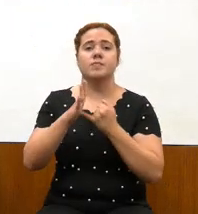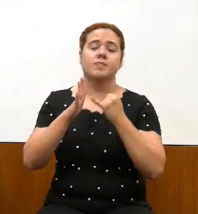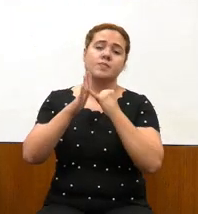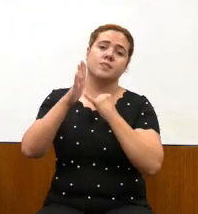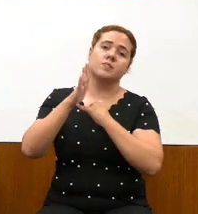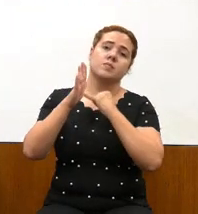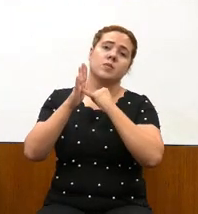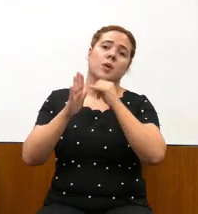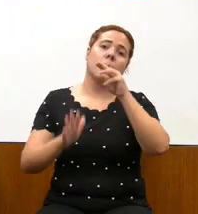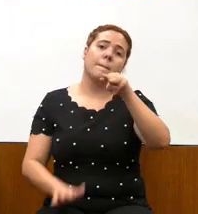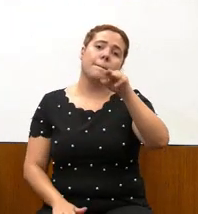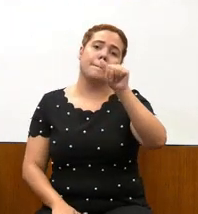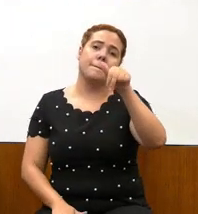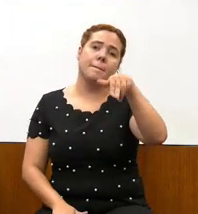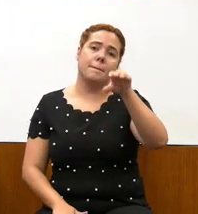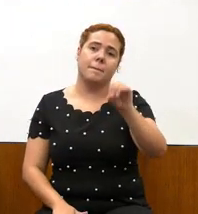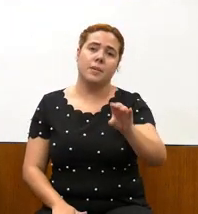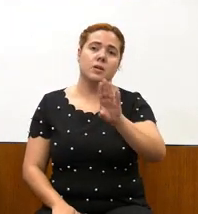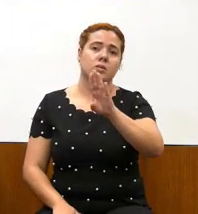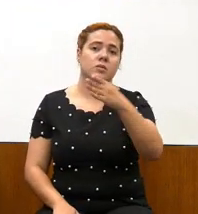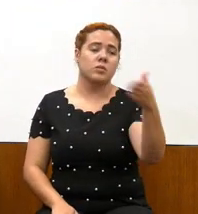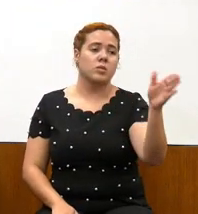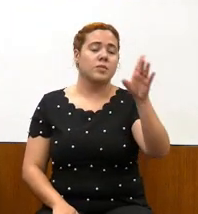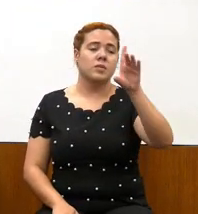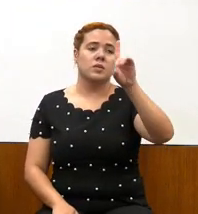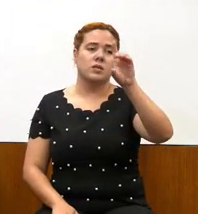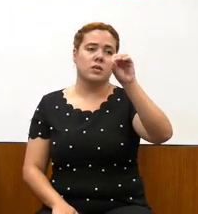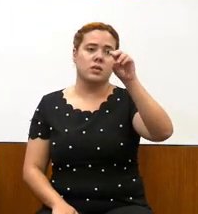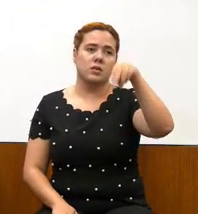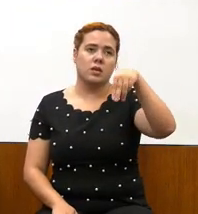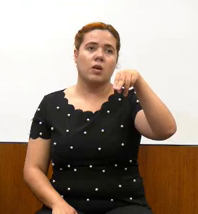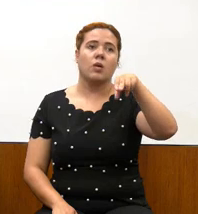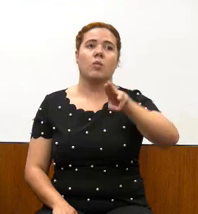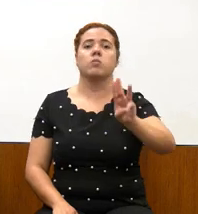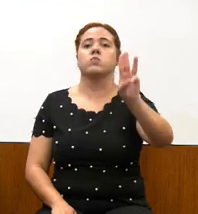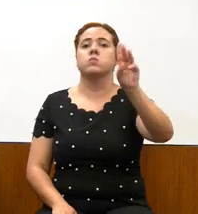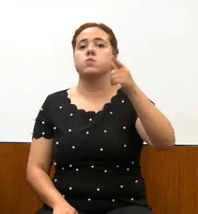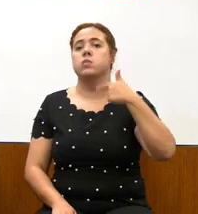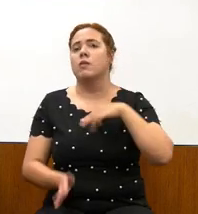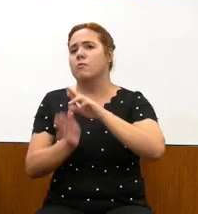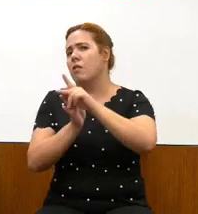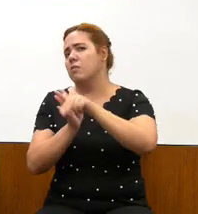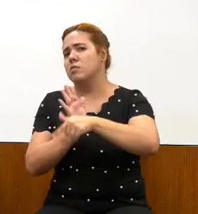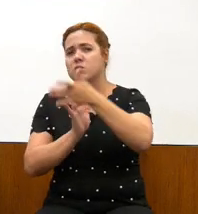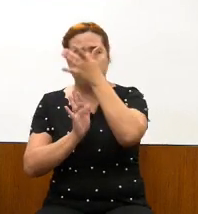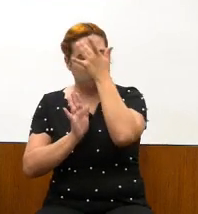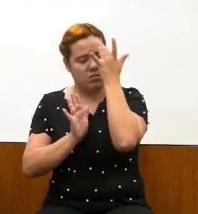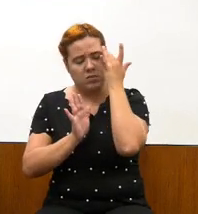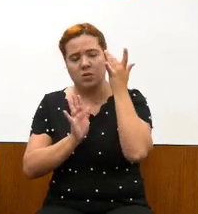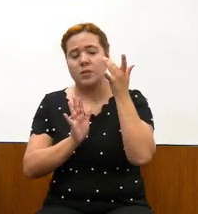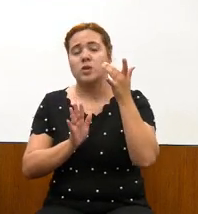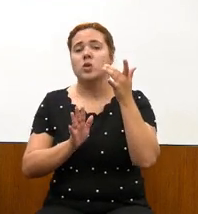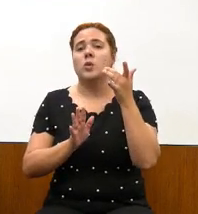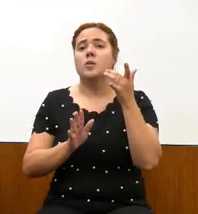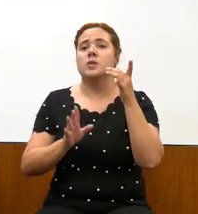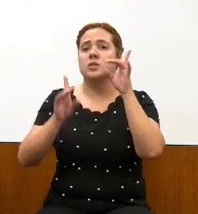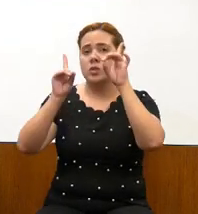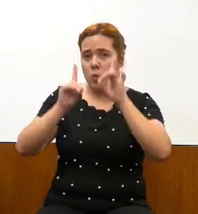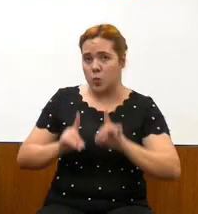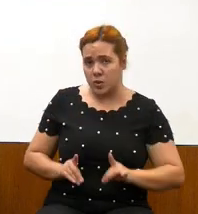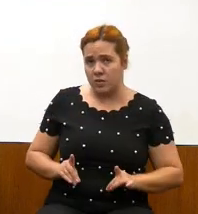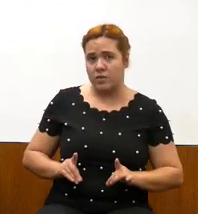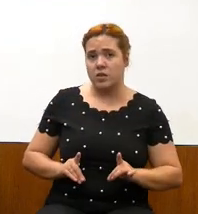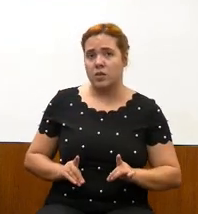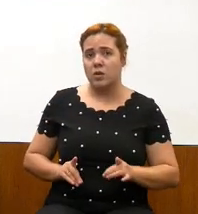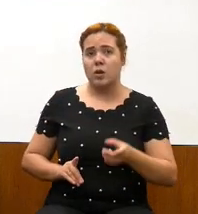Dal e de qualquer outra entidade que lida com as pessoas com deficiência. É um